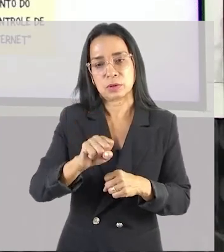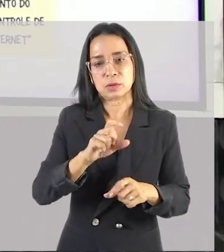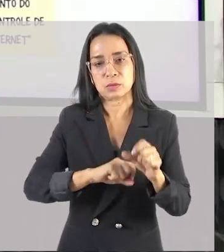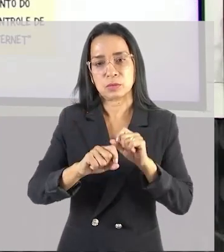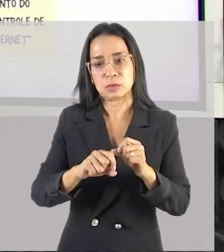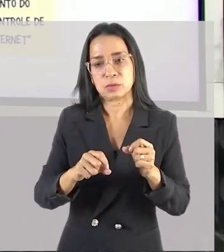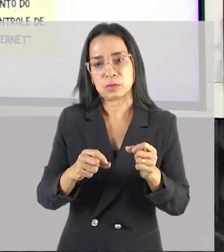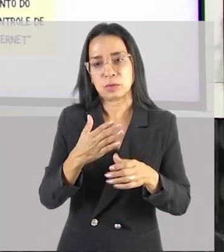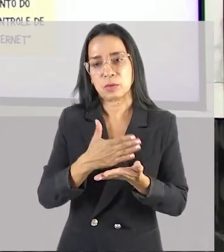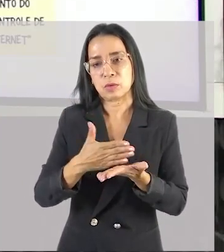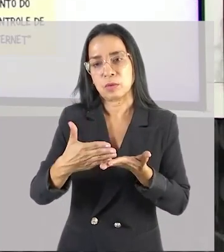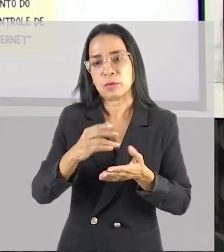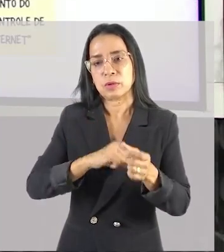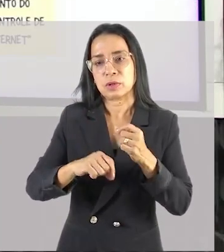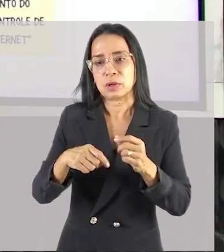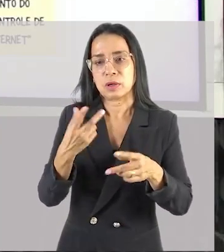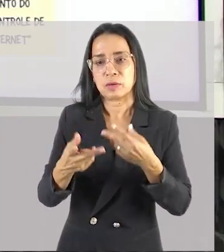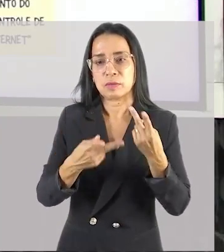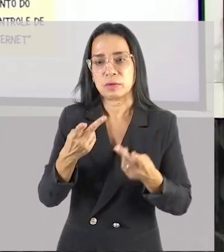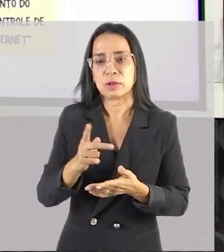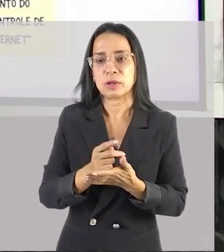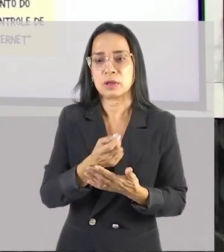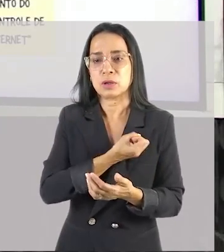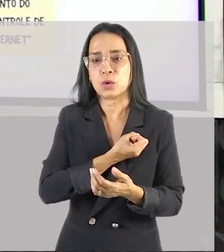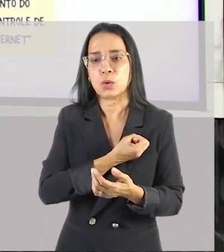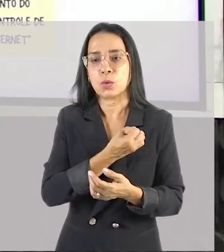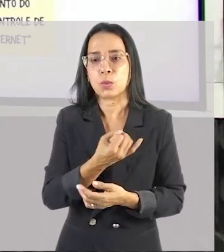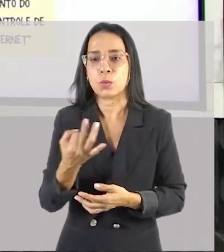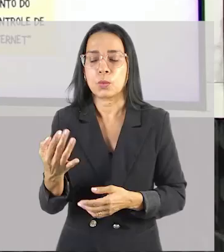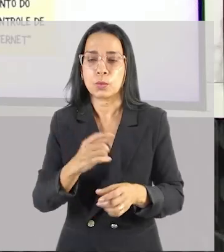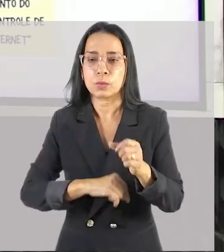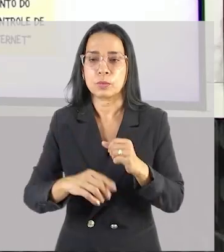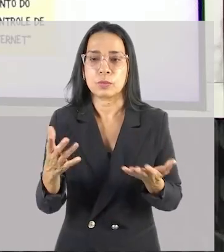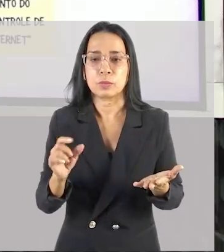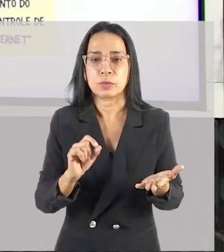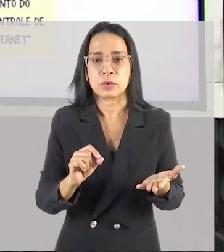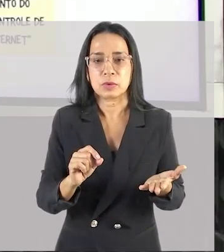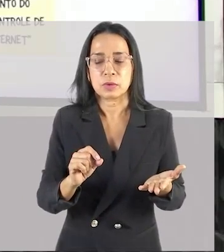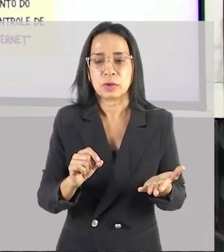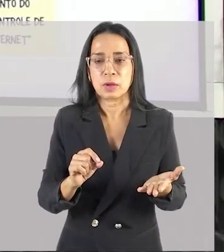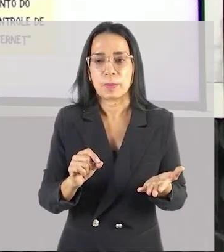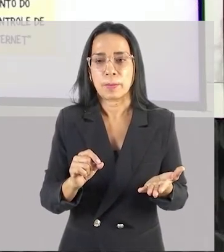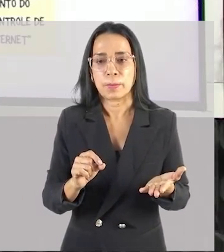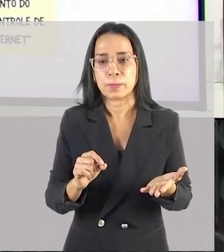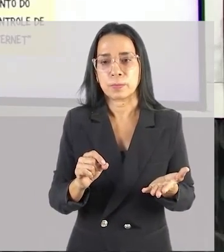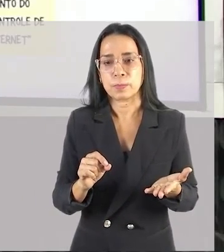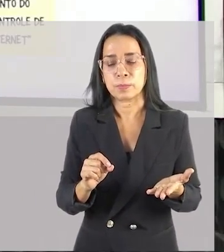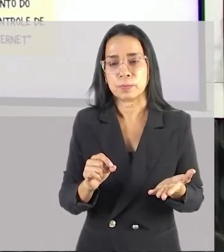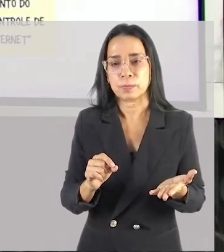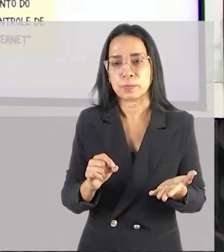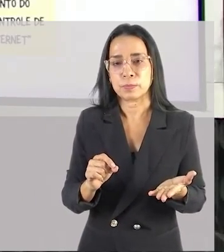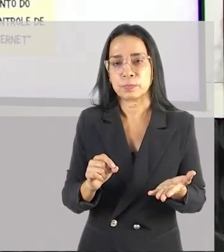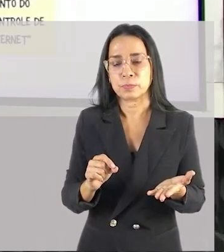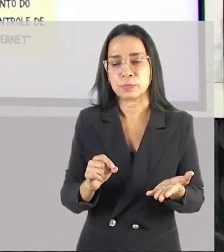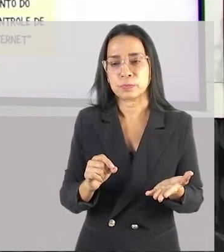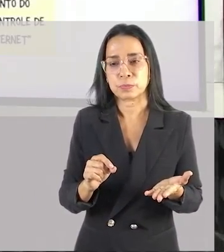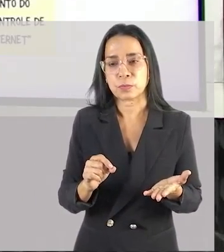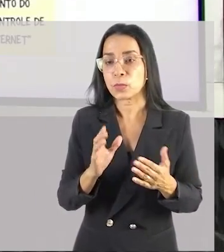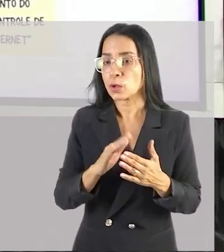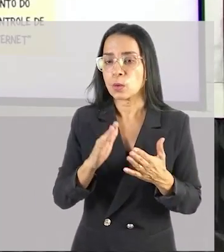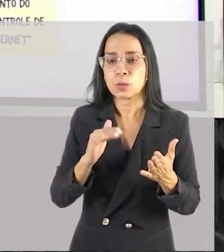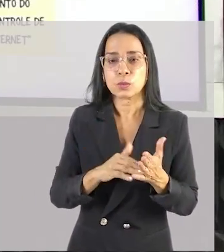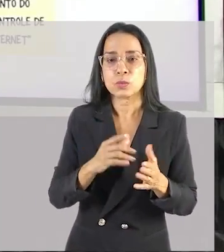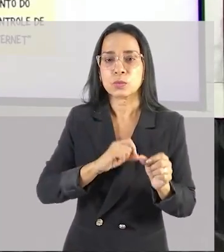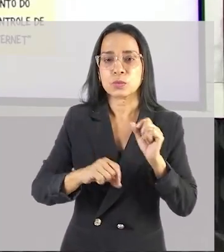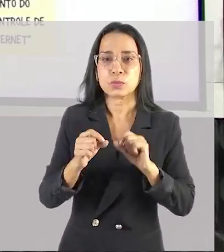começou a falar de algoritmos, nós temos, quando se pensou pela primeira vez sobre algoritmos e sobre tudo